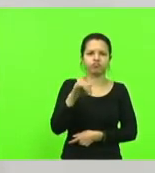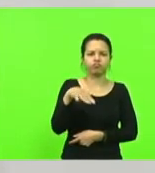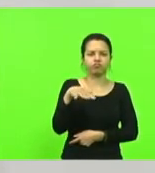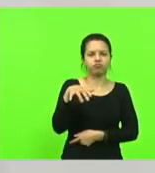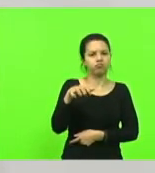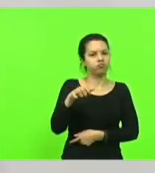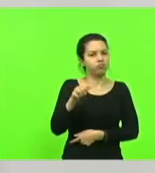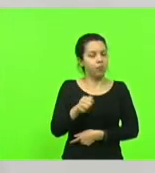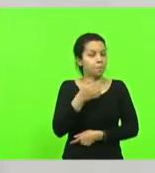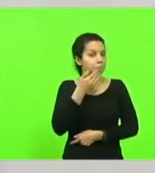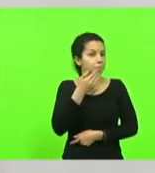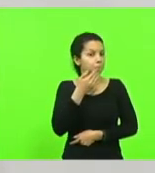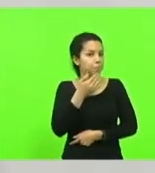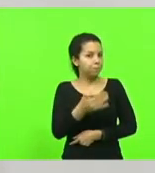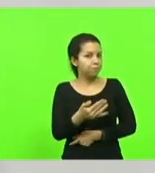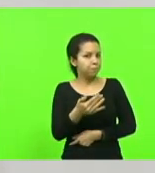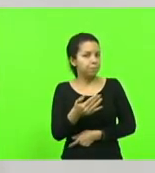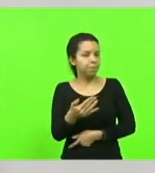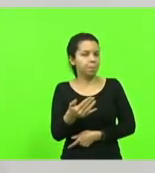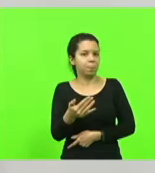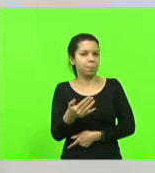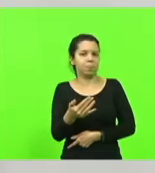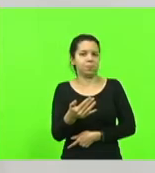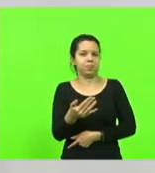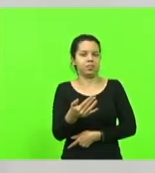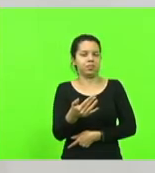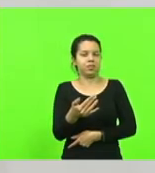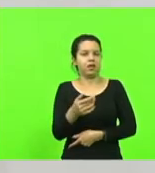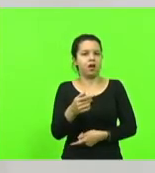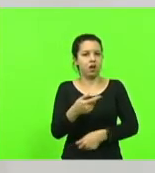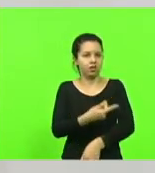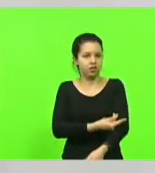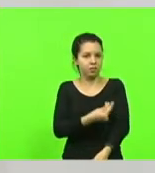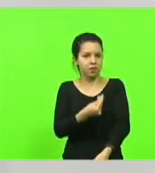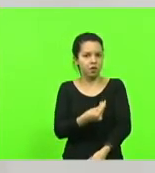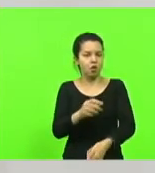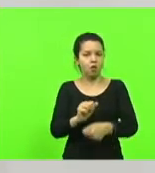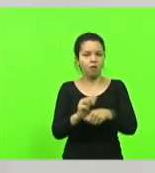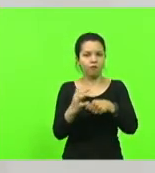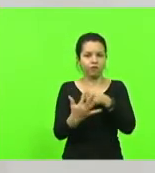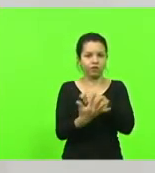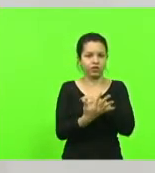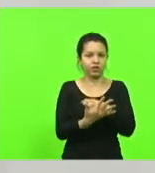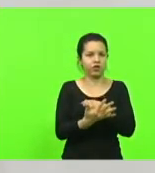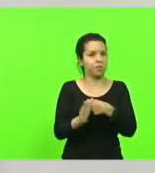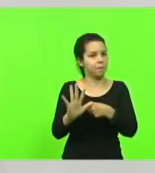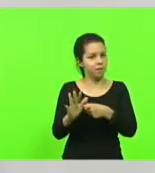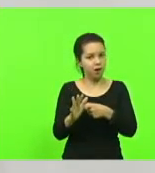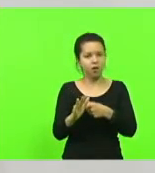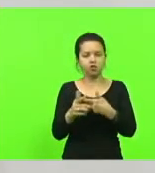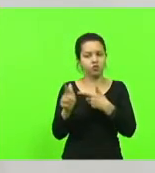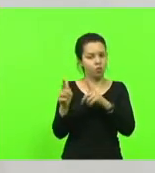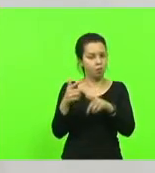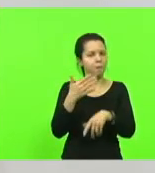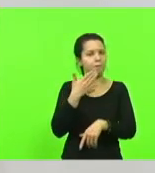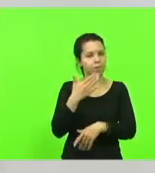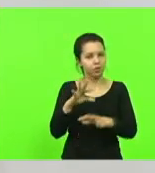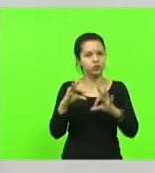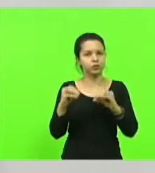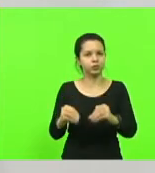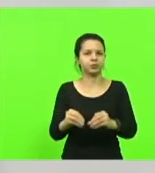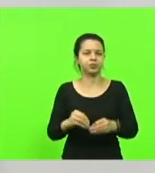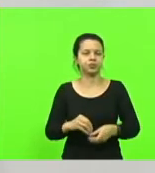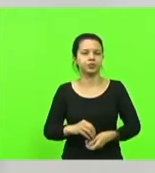está pedindo teste Covid dos resíduos, porque o resto, o IMA pede tudo. 30 segundos,